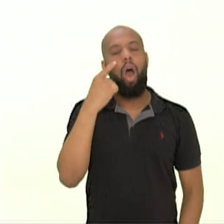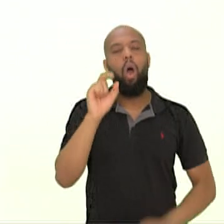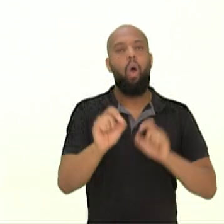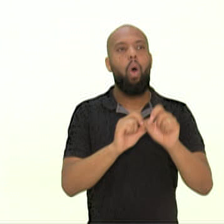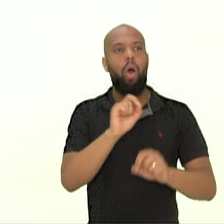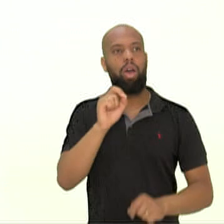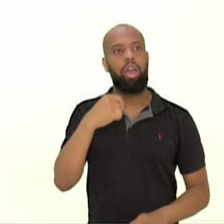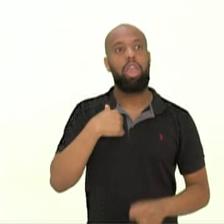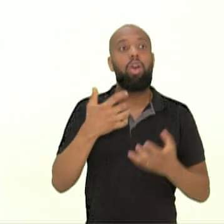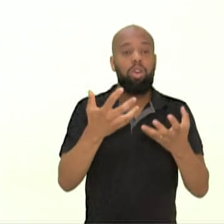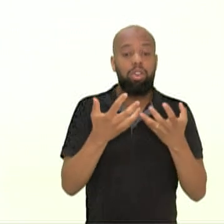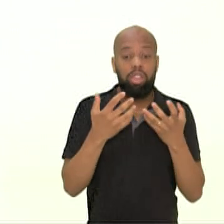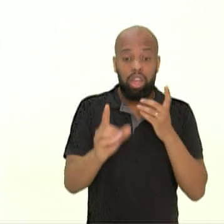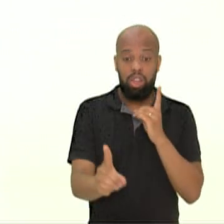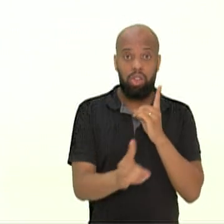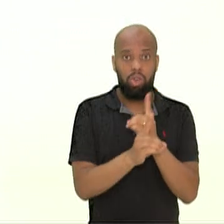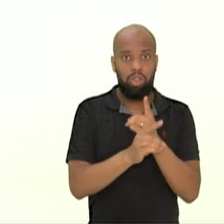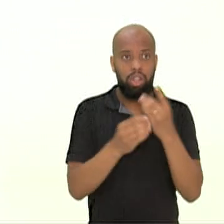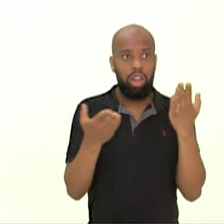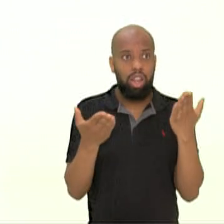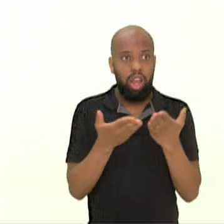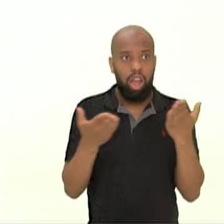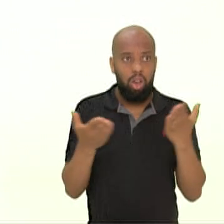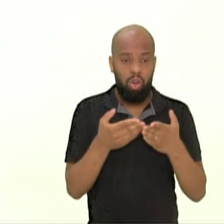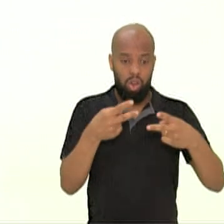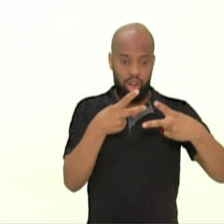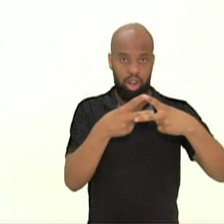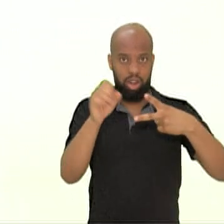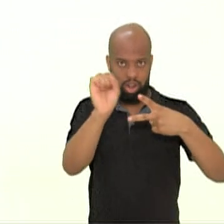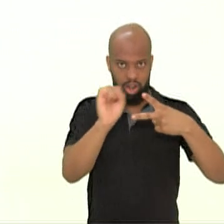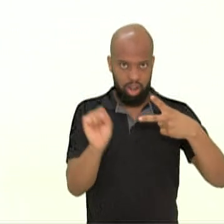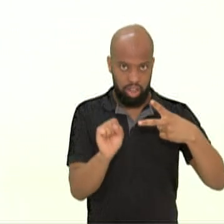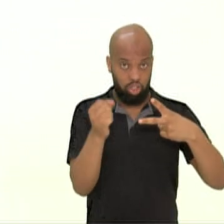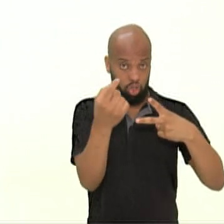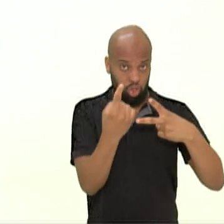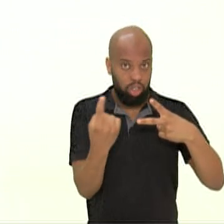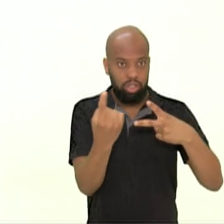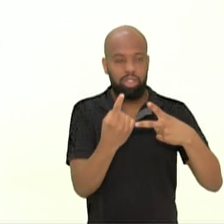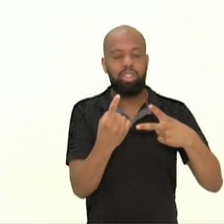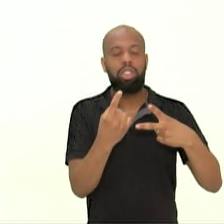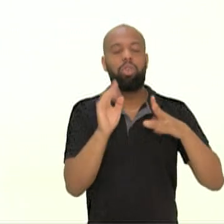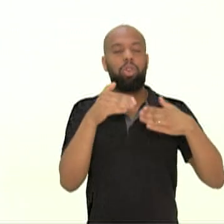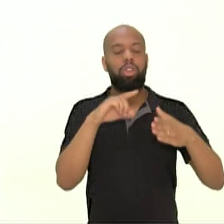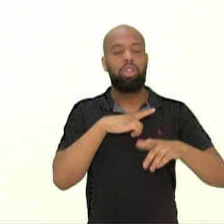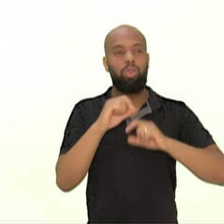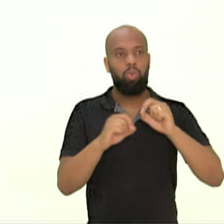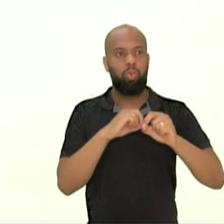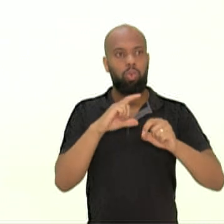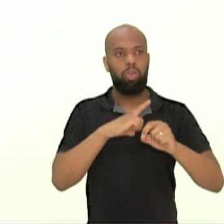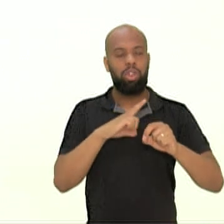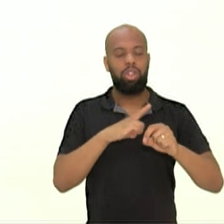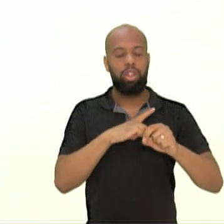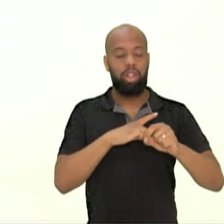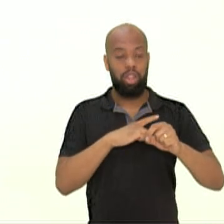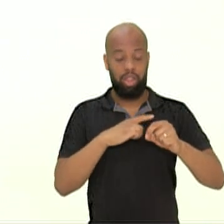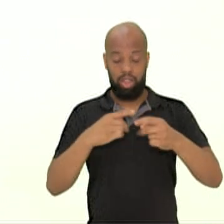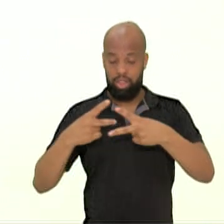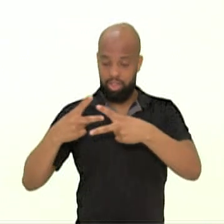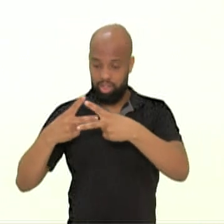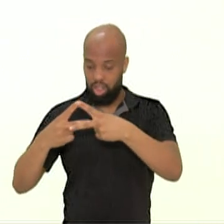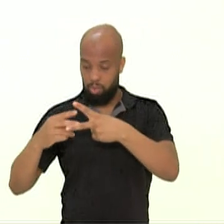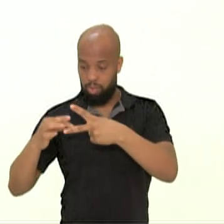ó. Eu estou querendo, pessoal, isolar a distância, então o meu tempo que está dividindo passa